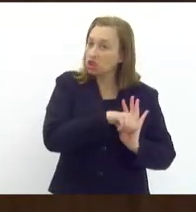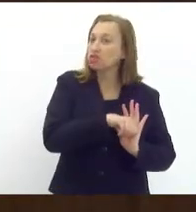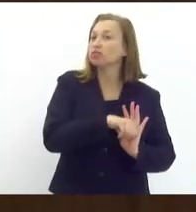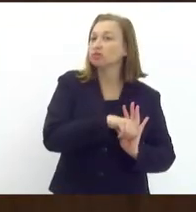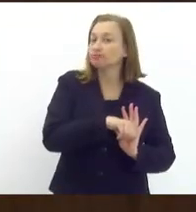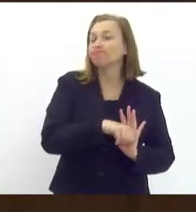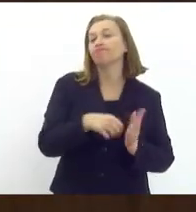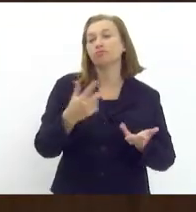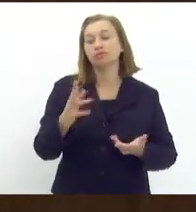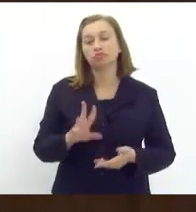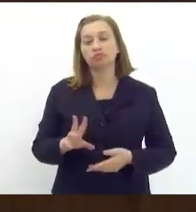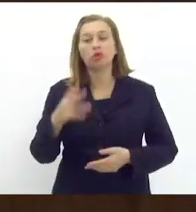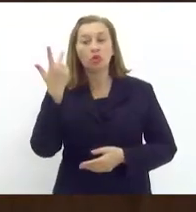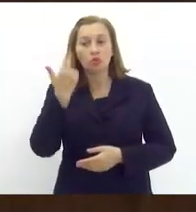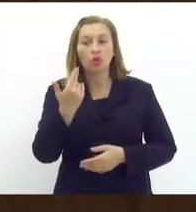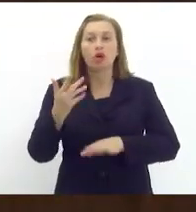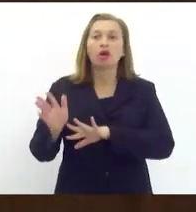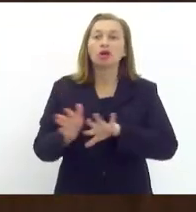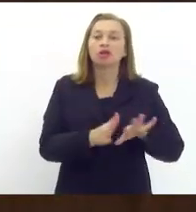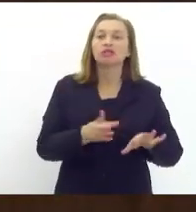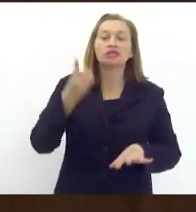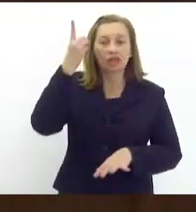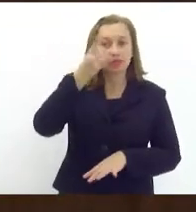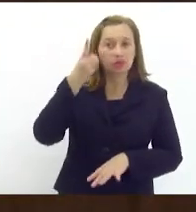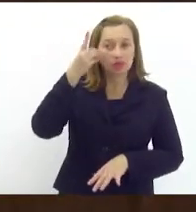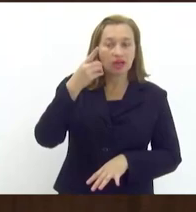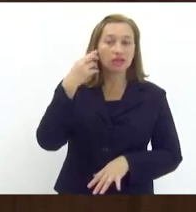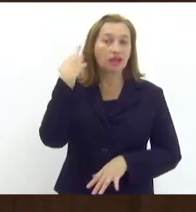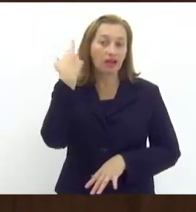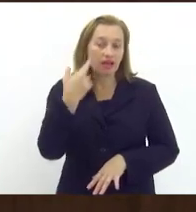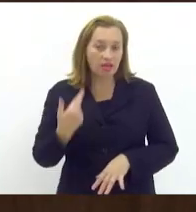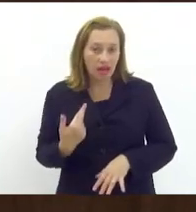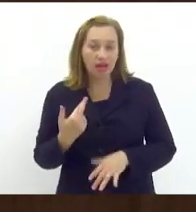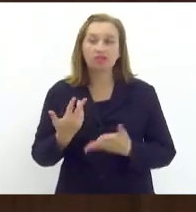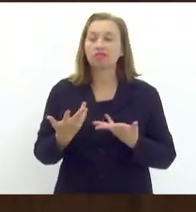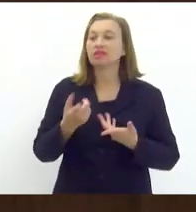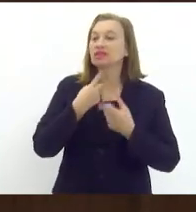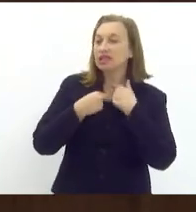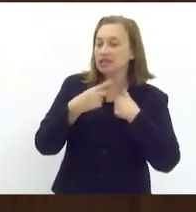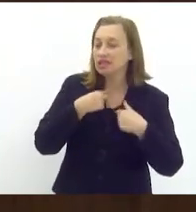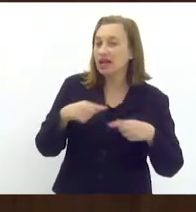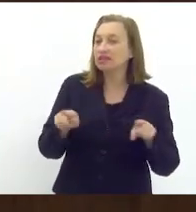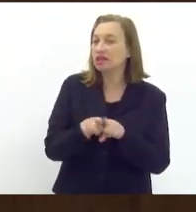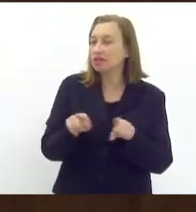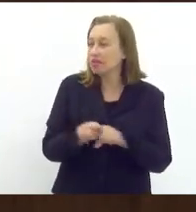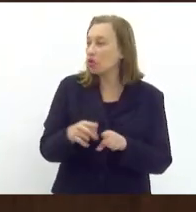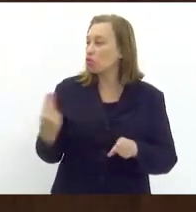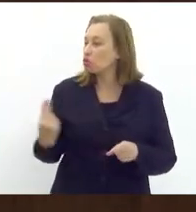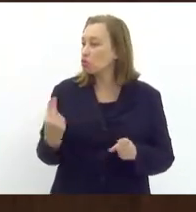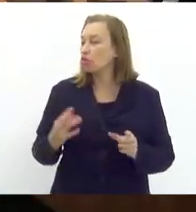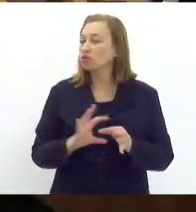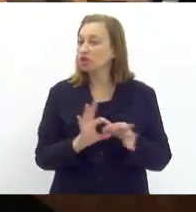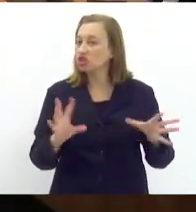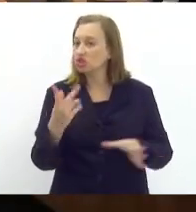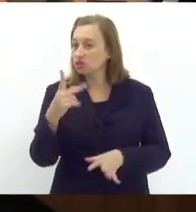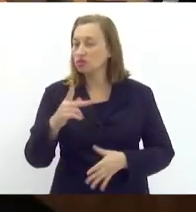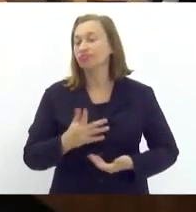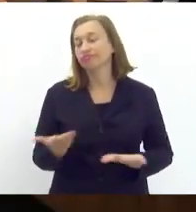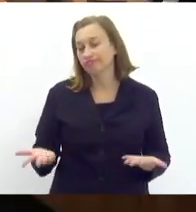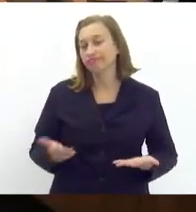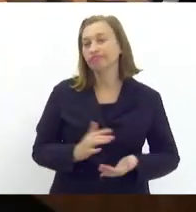natureza comum e dizer a deputada Renata se assim o desejar e também será um prazer contar com ela aí